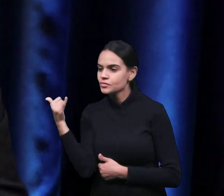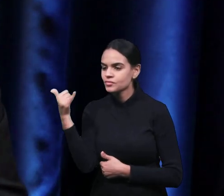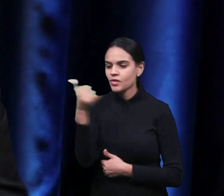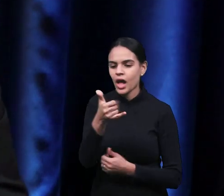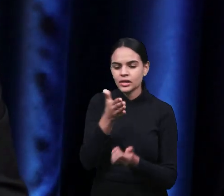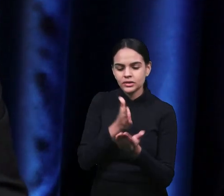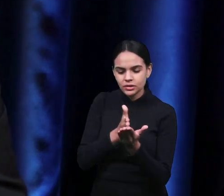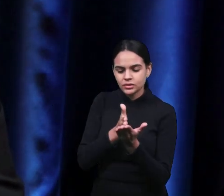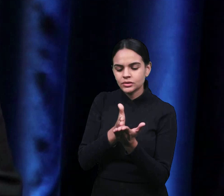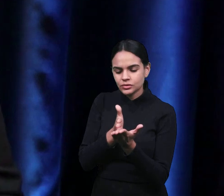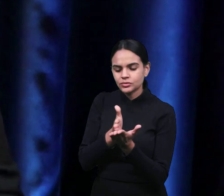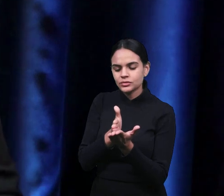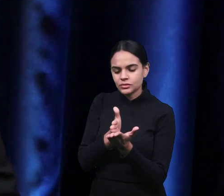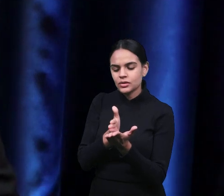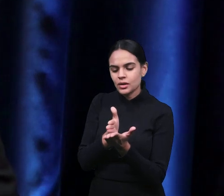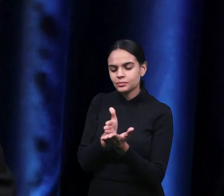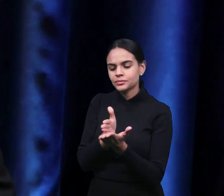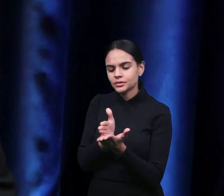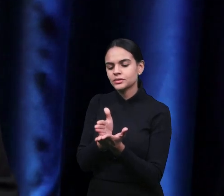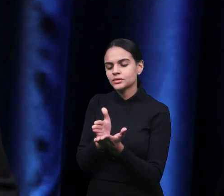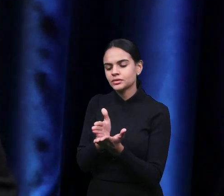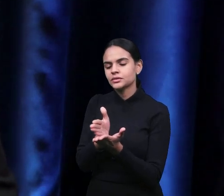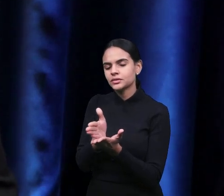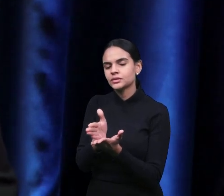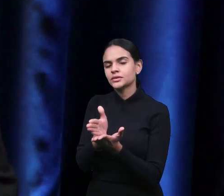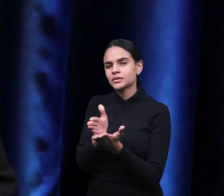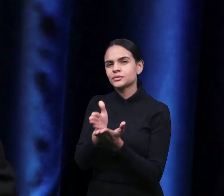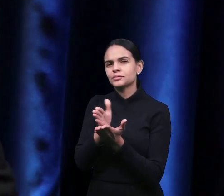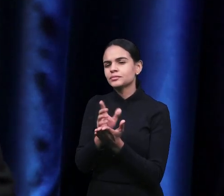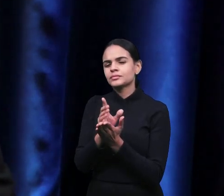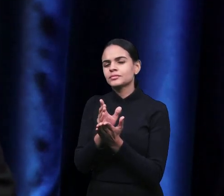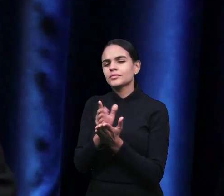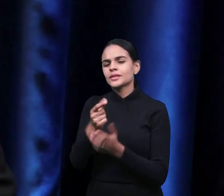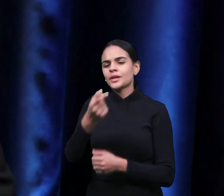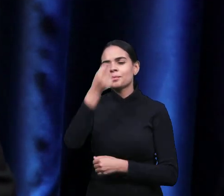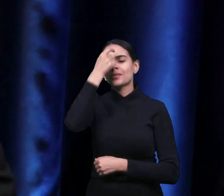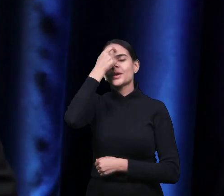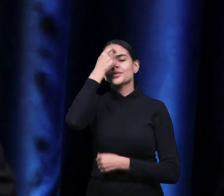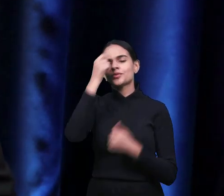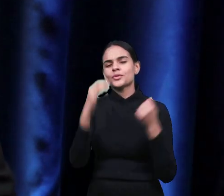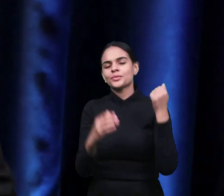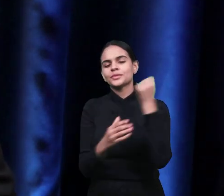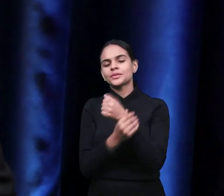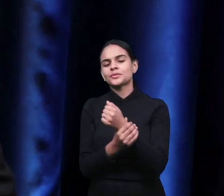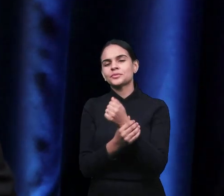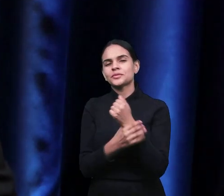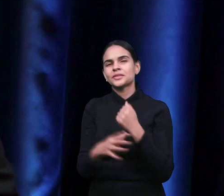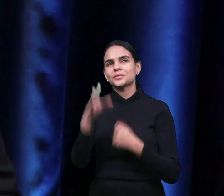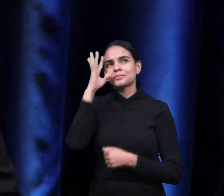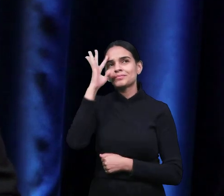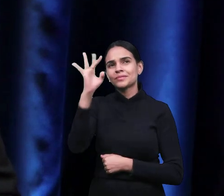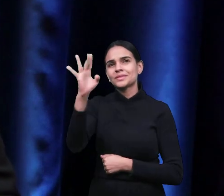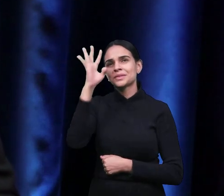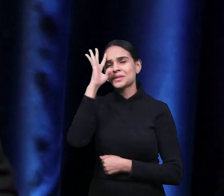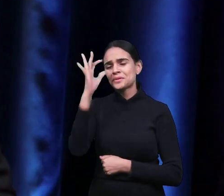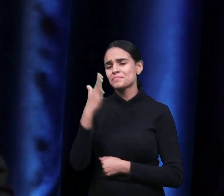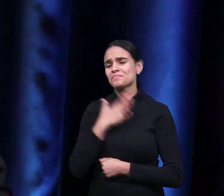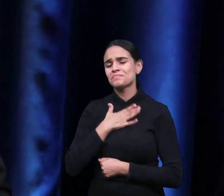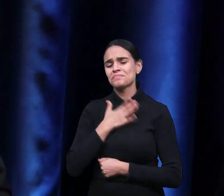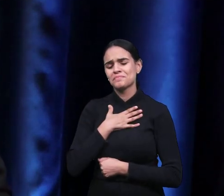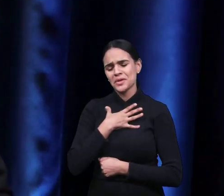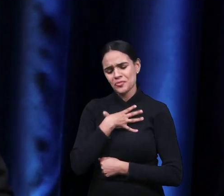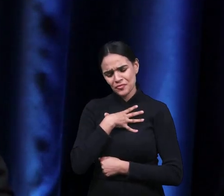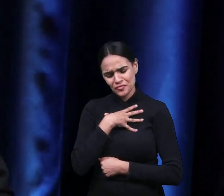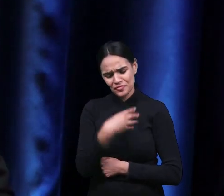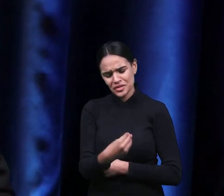em todo aquele trajeto, o que estava na mente de Abraão? É o sacrifício do meu filho. Né? E a Bíblia diz que